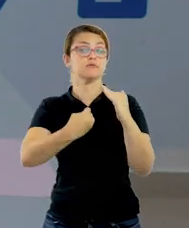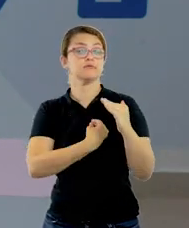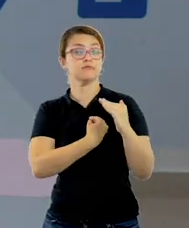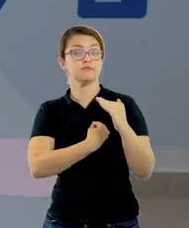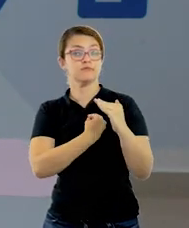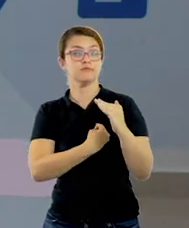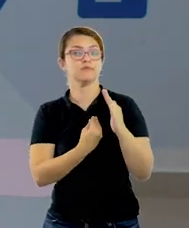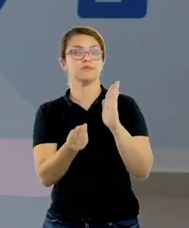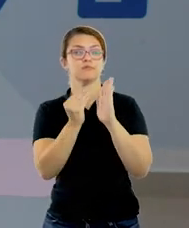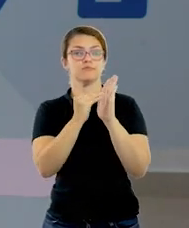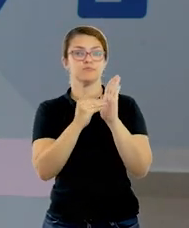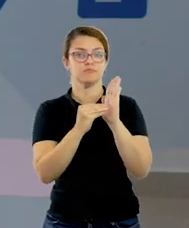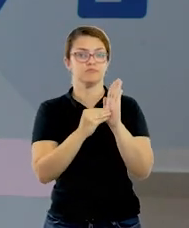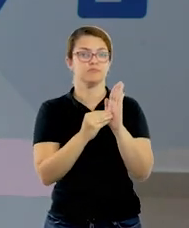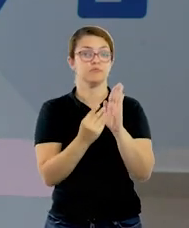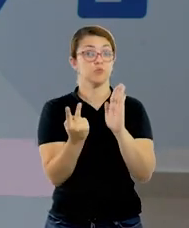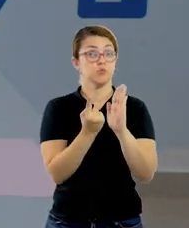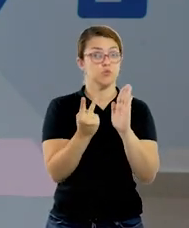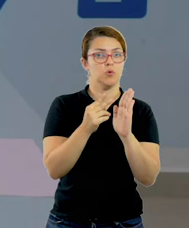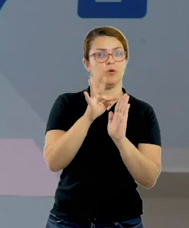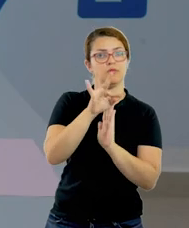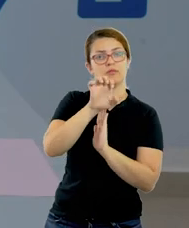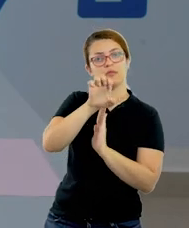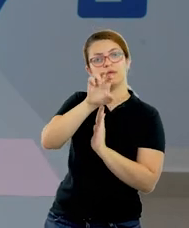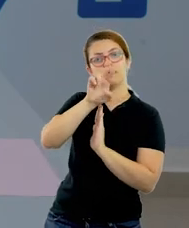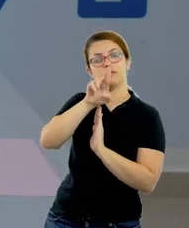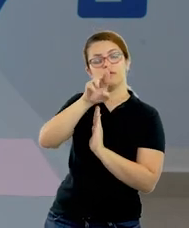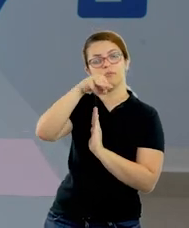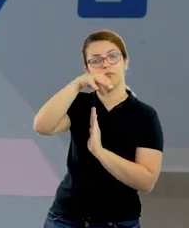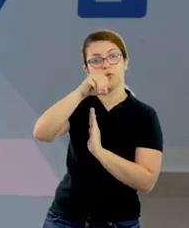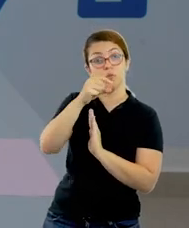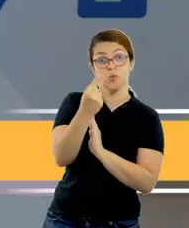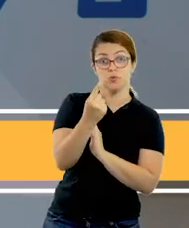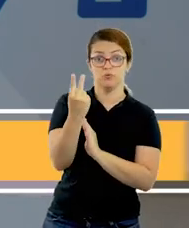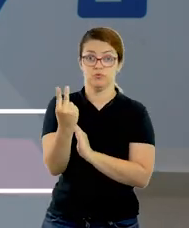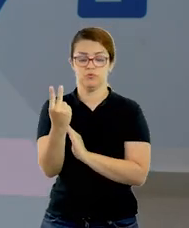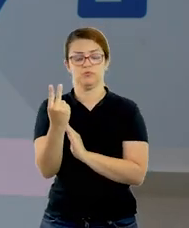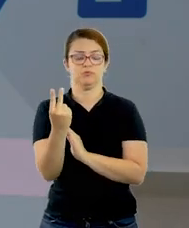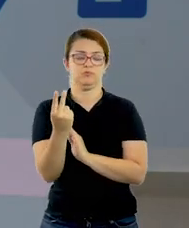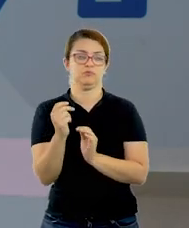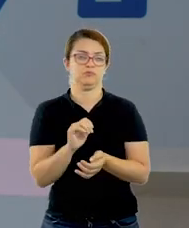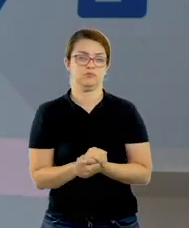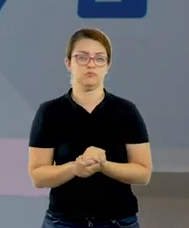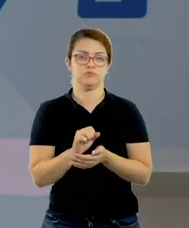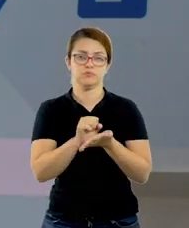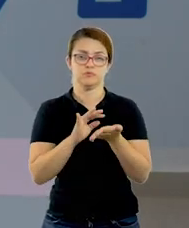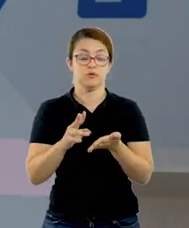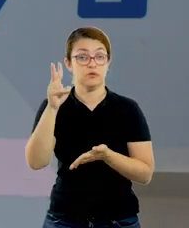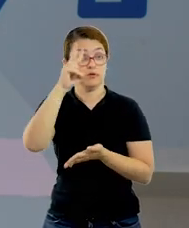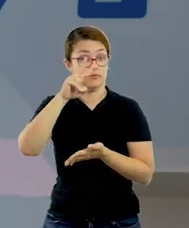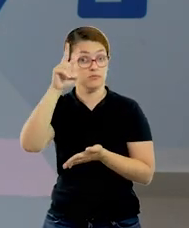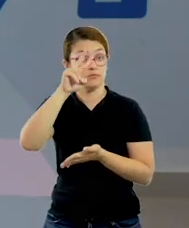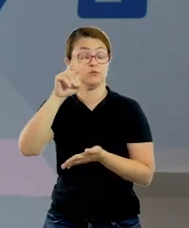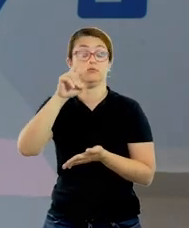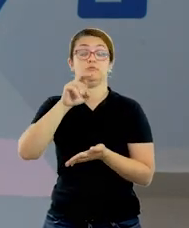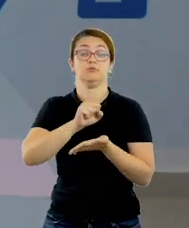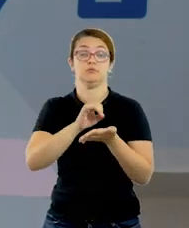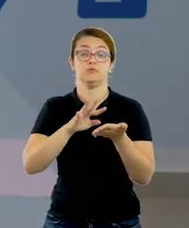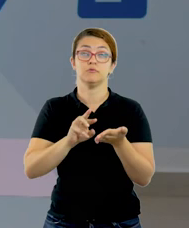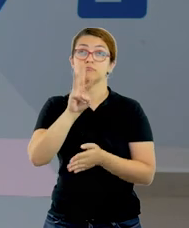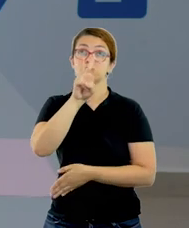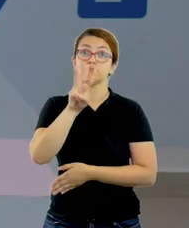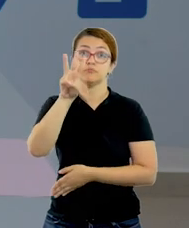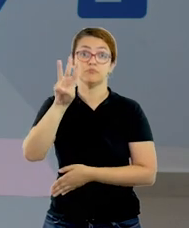vocês moram esta serve para estes termos um e também para o termo dois lembrando que